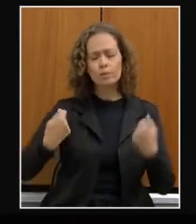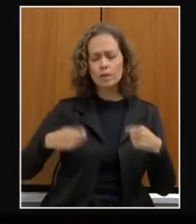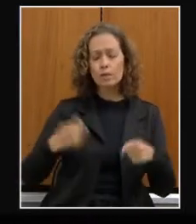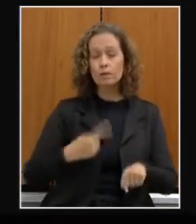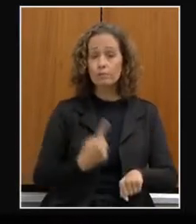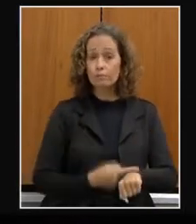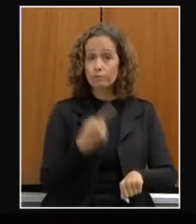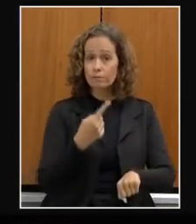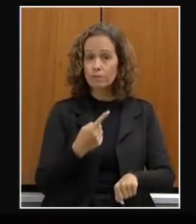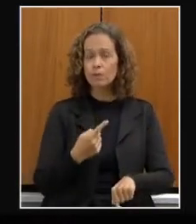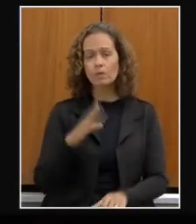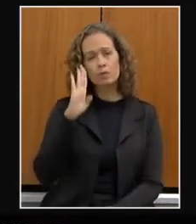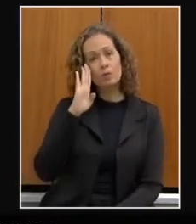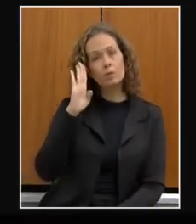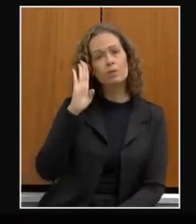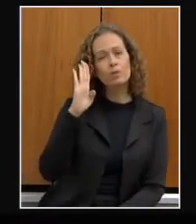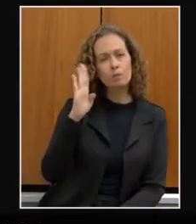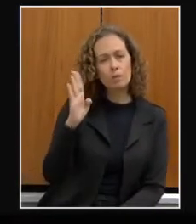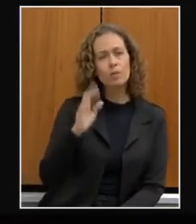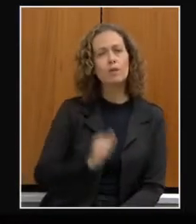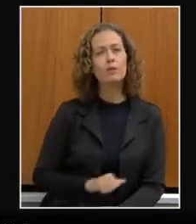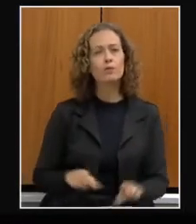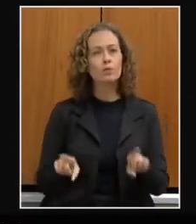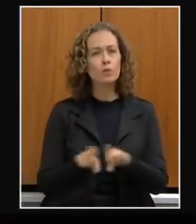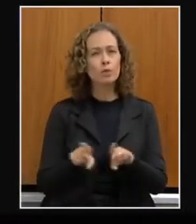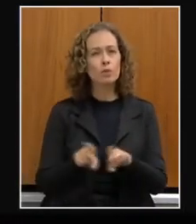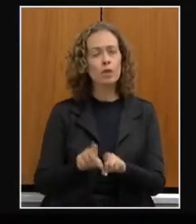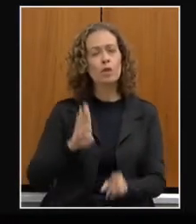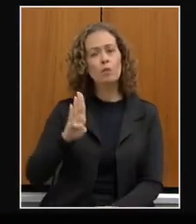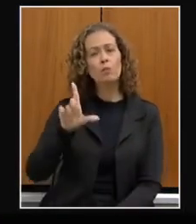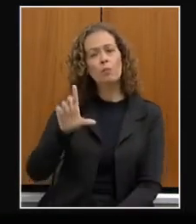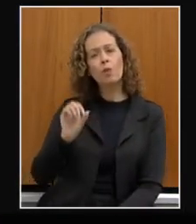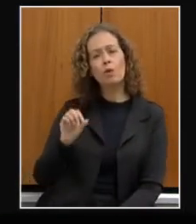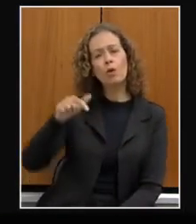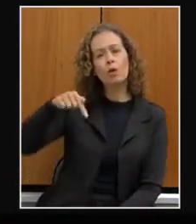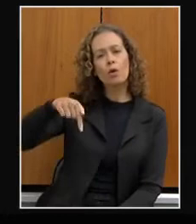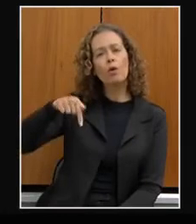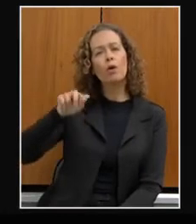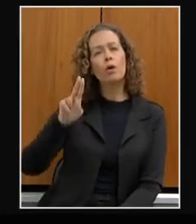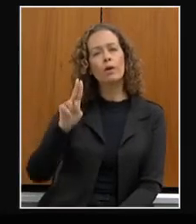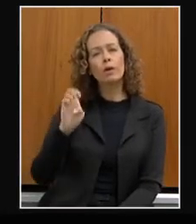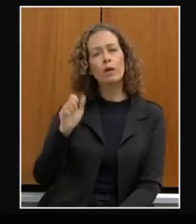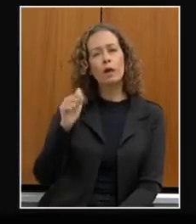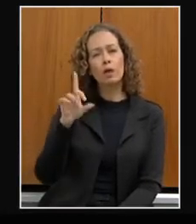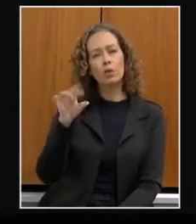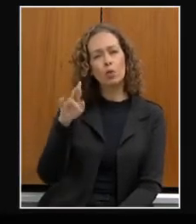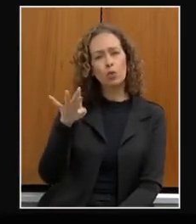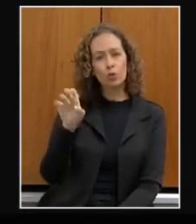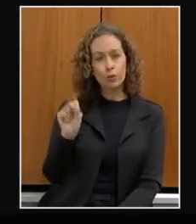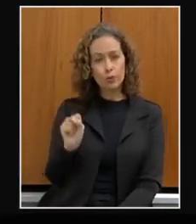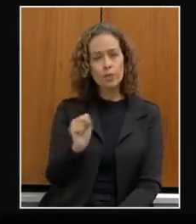momento de bloqueadores musculares sobre a questão também uma sugestão